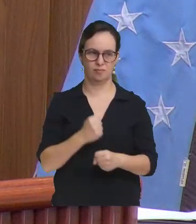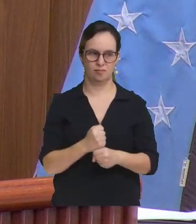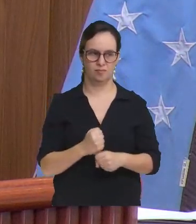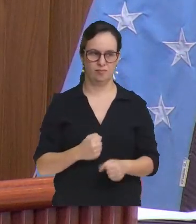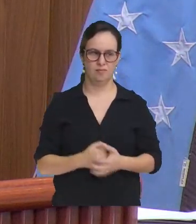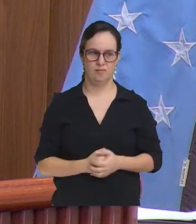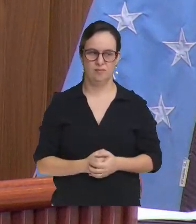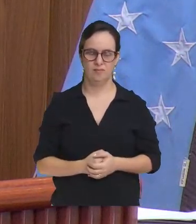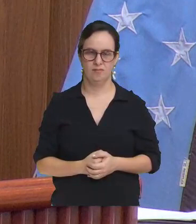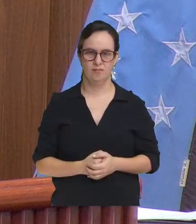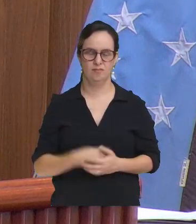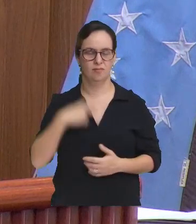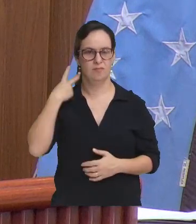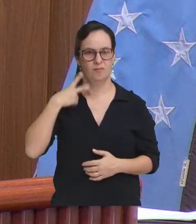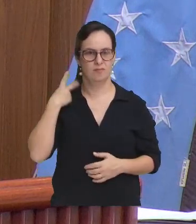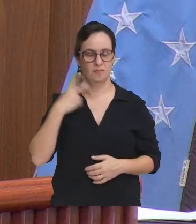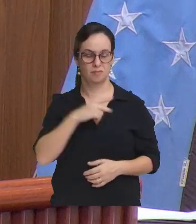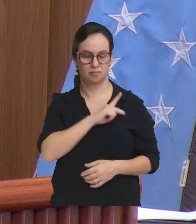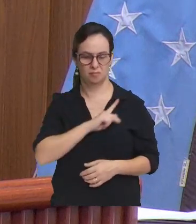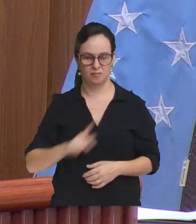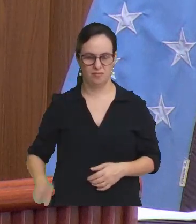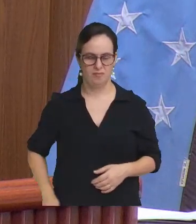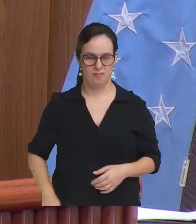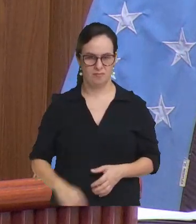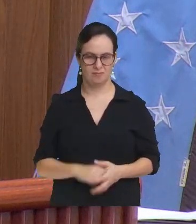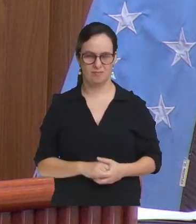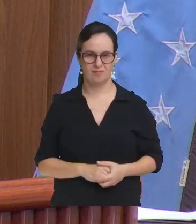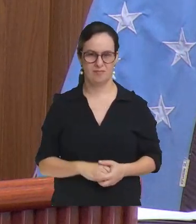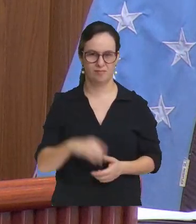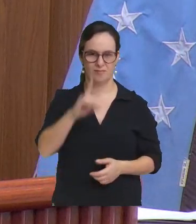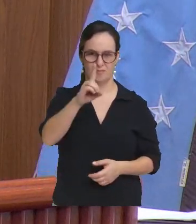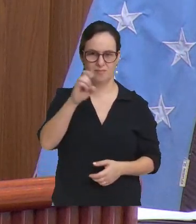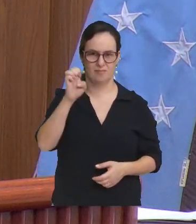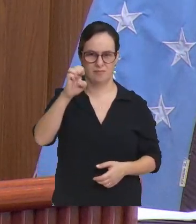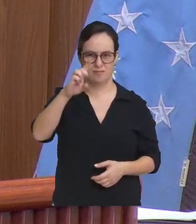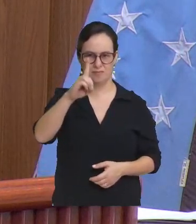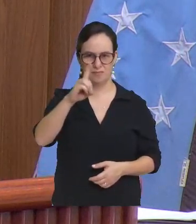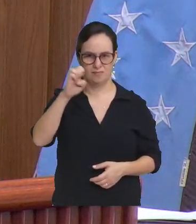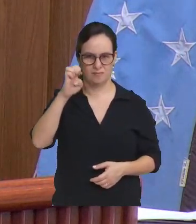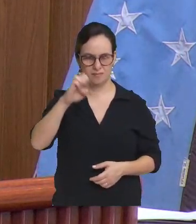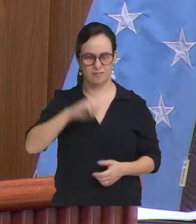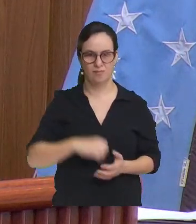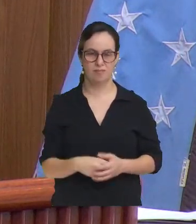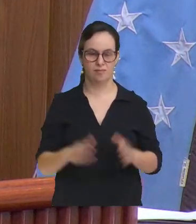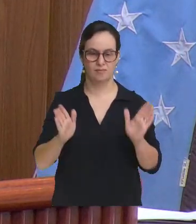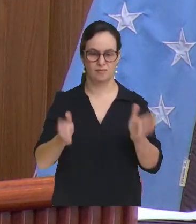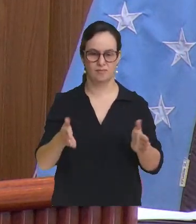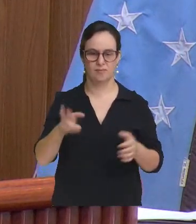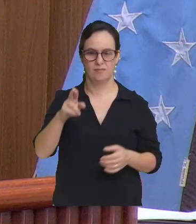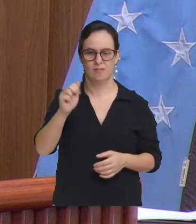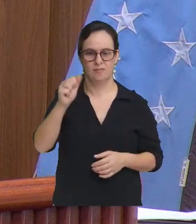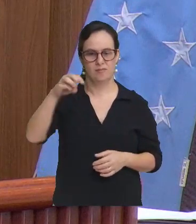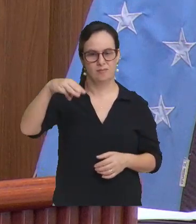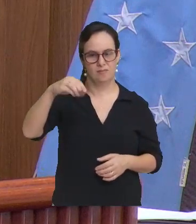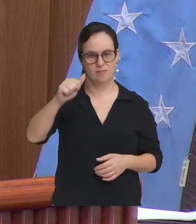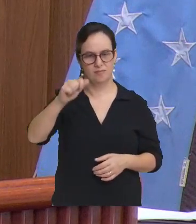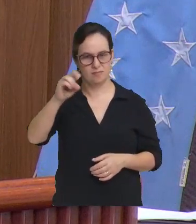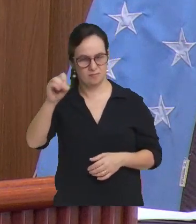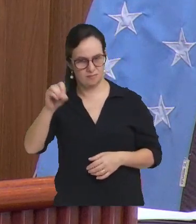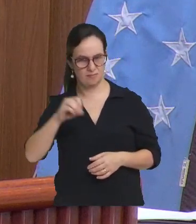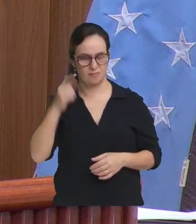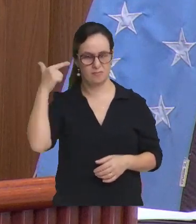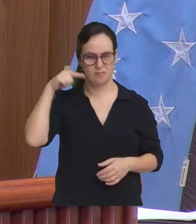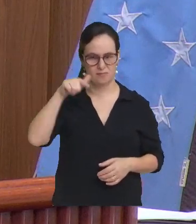Dedé, depois o vereador Simile, agora o vereador Ramão, dando sequência neste importante